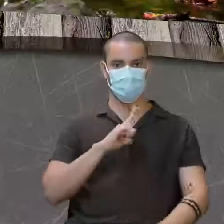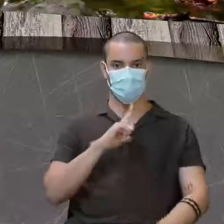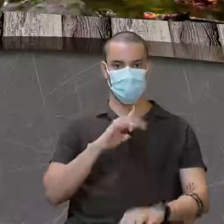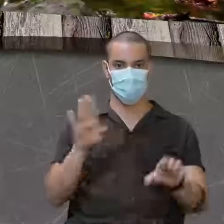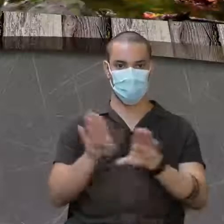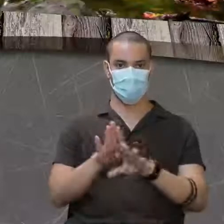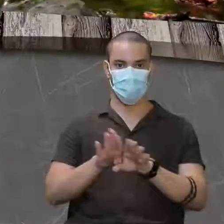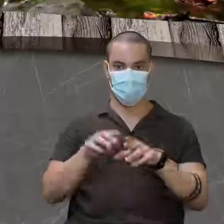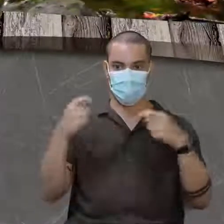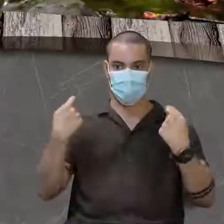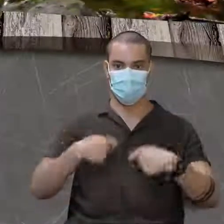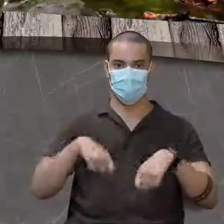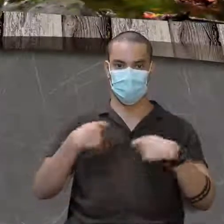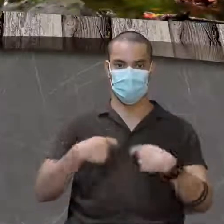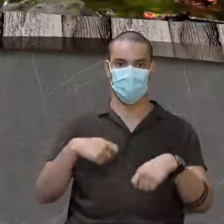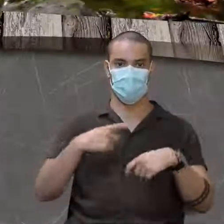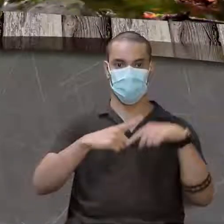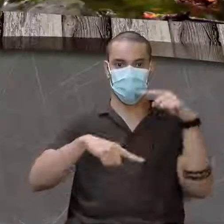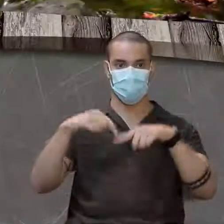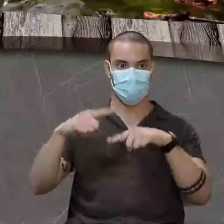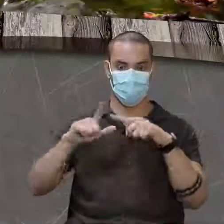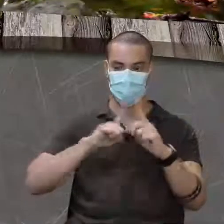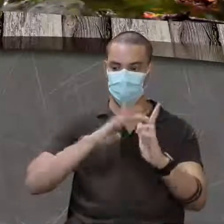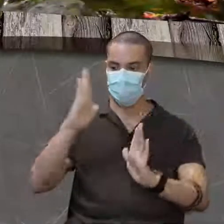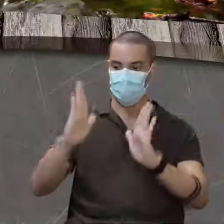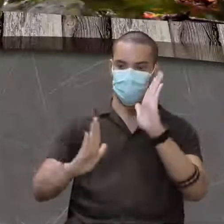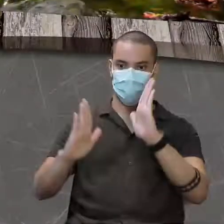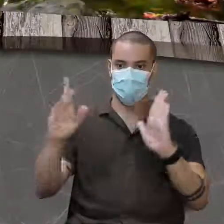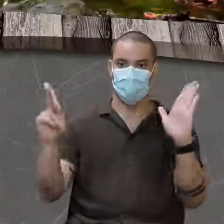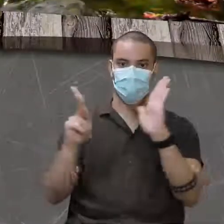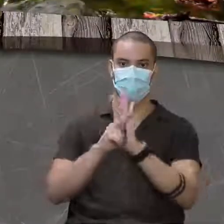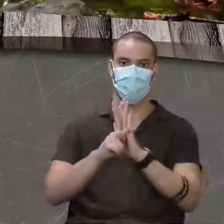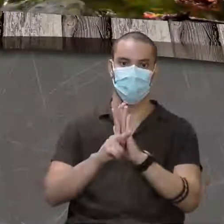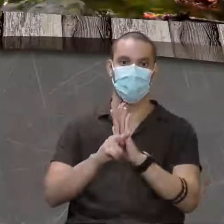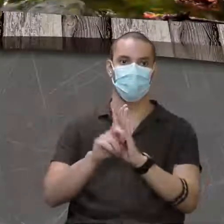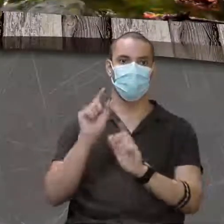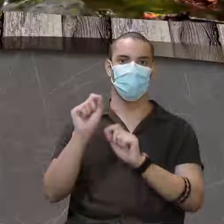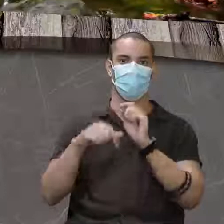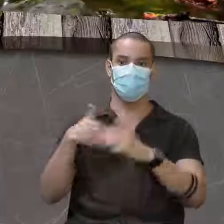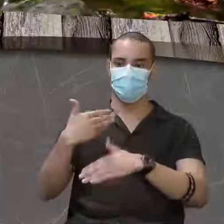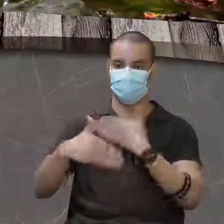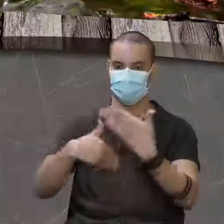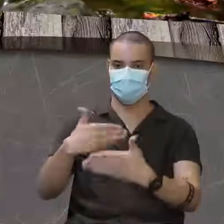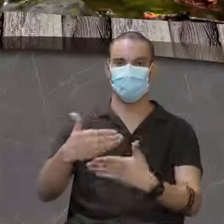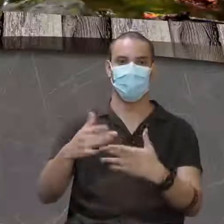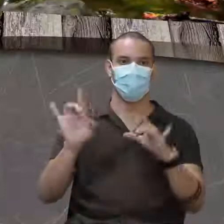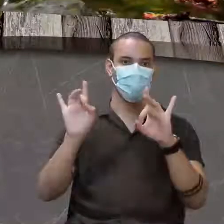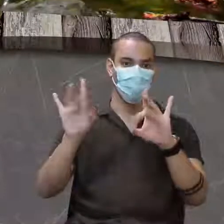uma necessidade de um recurso, vai ter um período reprodutivo distinto.